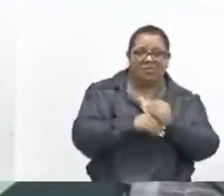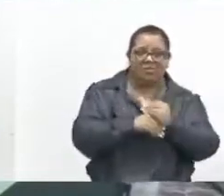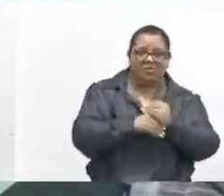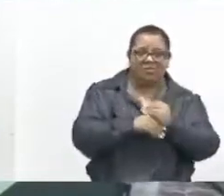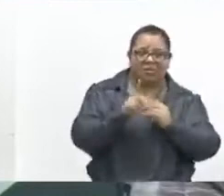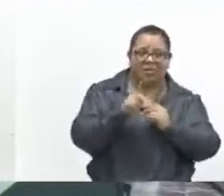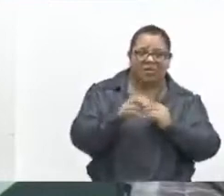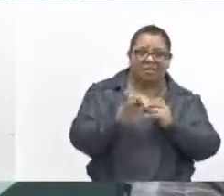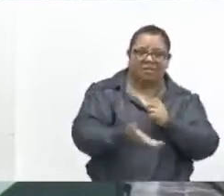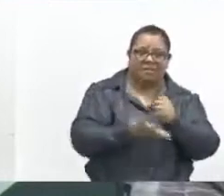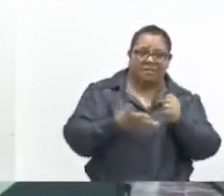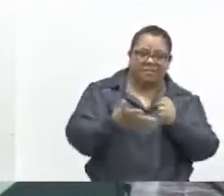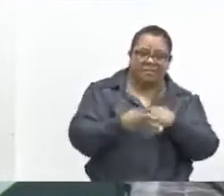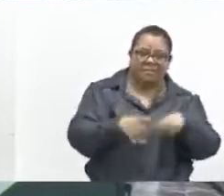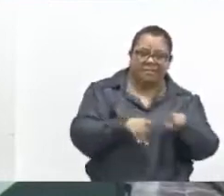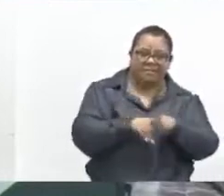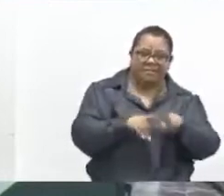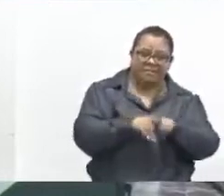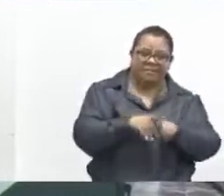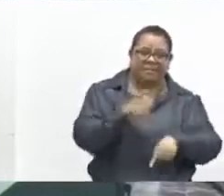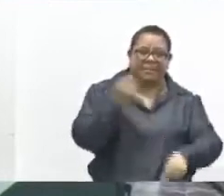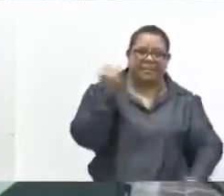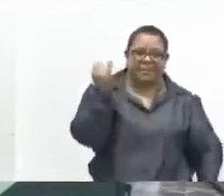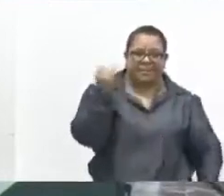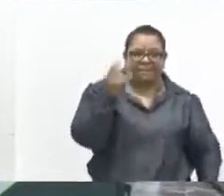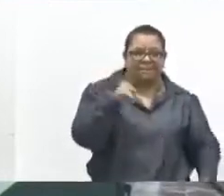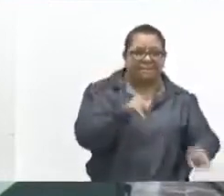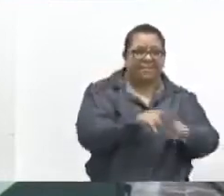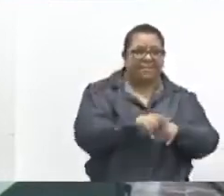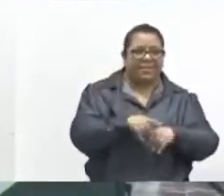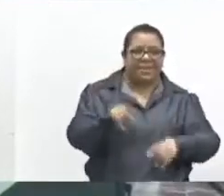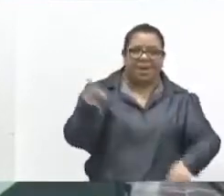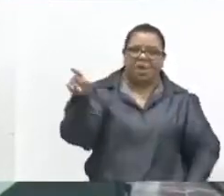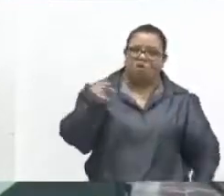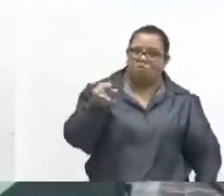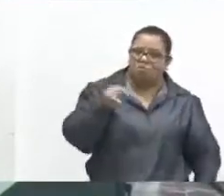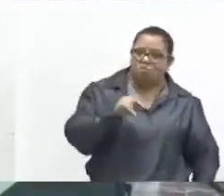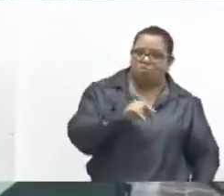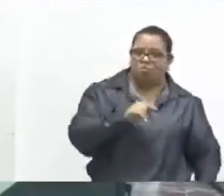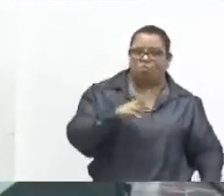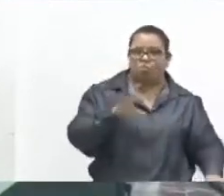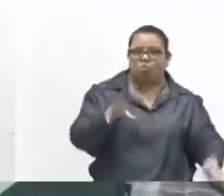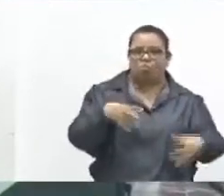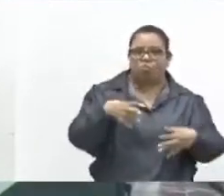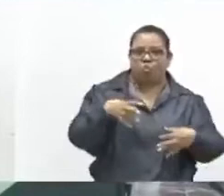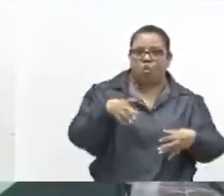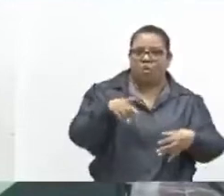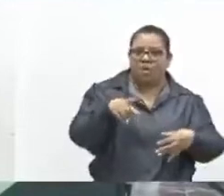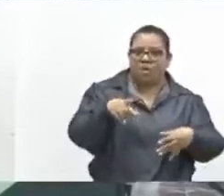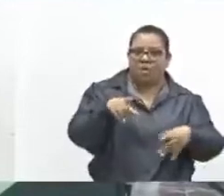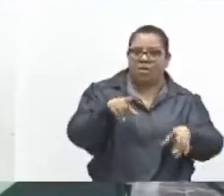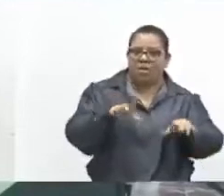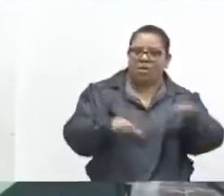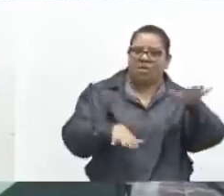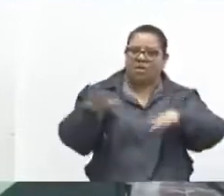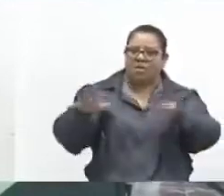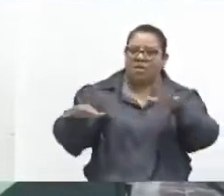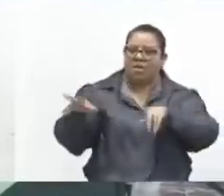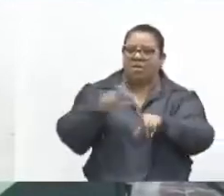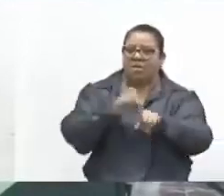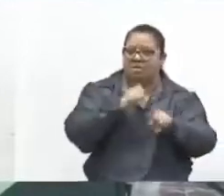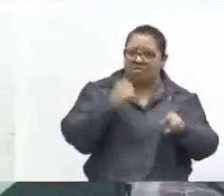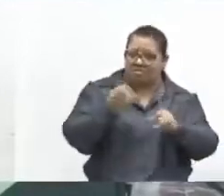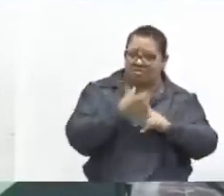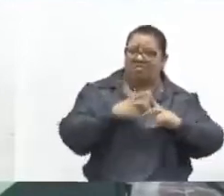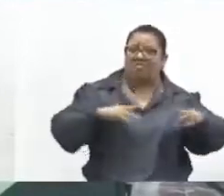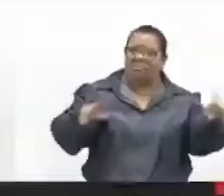da rede básica também, que é importante, minimizar os efeitos das desigualdades sociais e regionais no acesso a